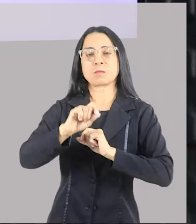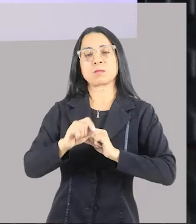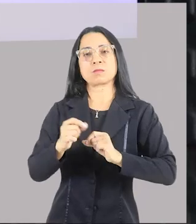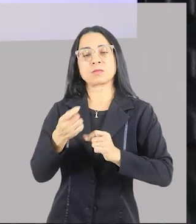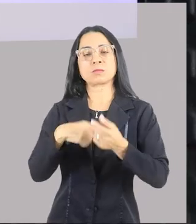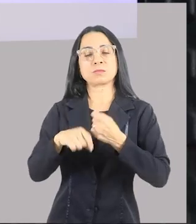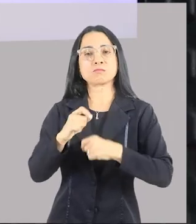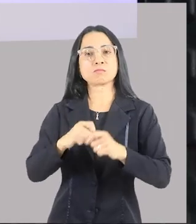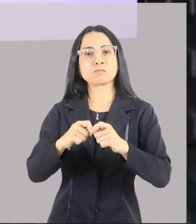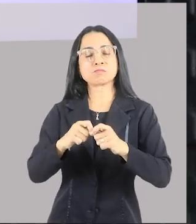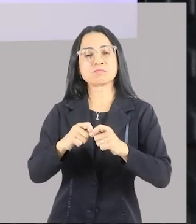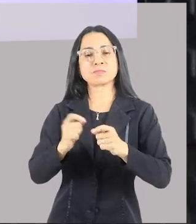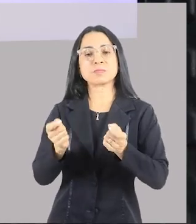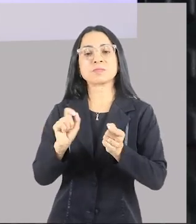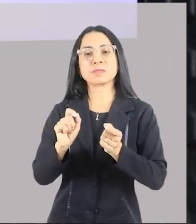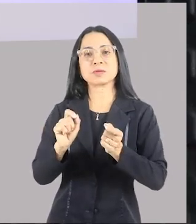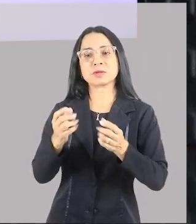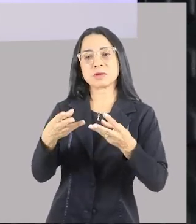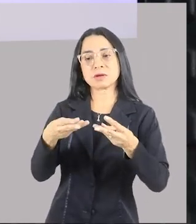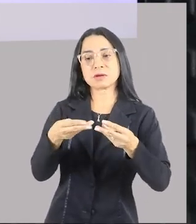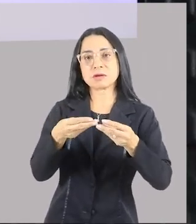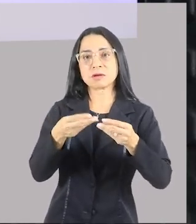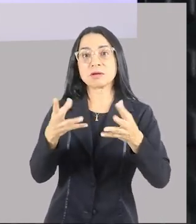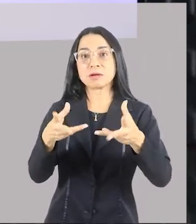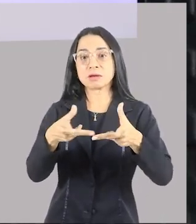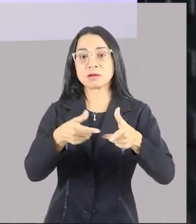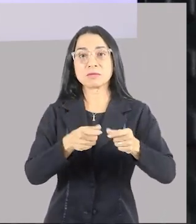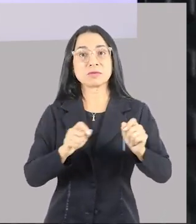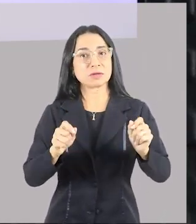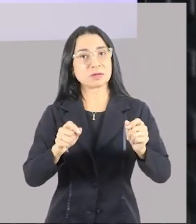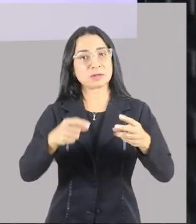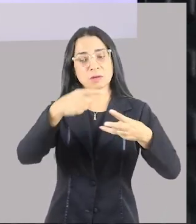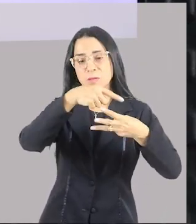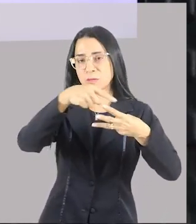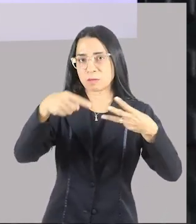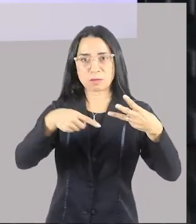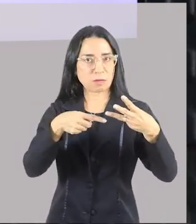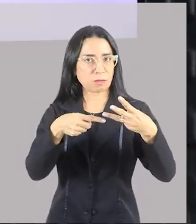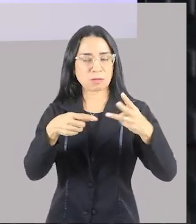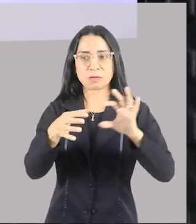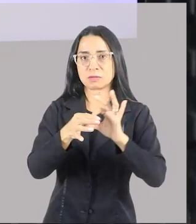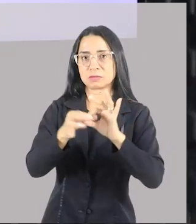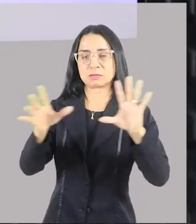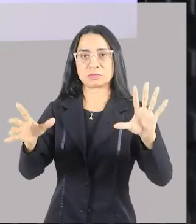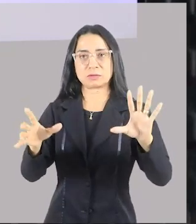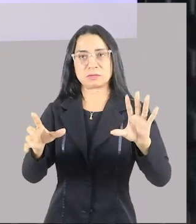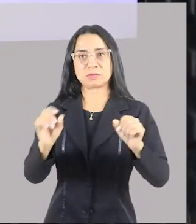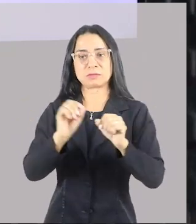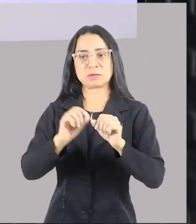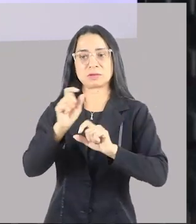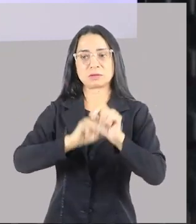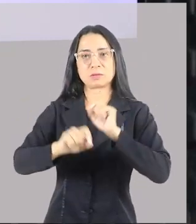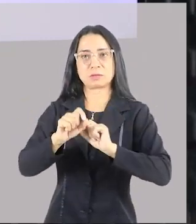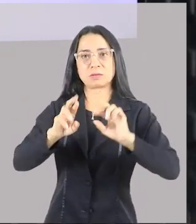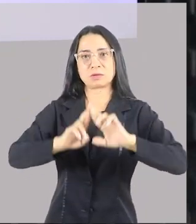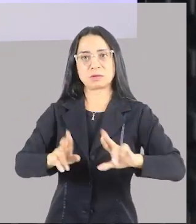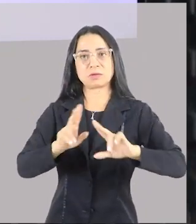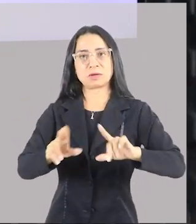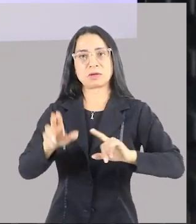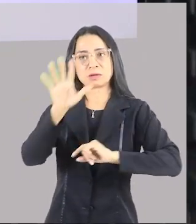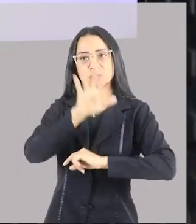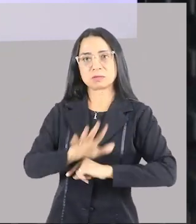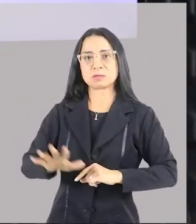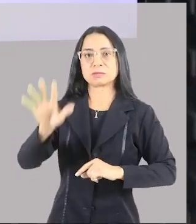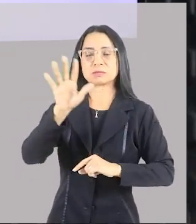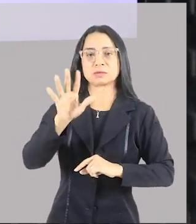eficácia. Cada um desses planos ele é independente. Isso vai fazer com que o ato administrativo possa ter diferentes